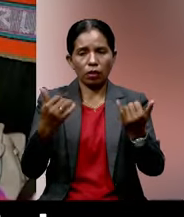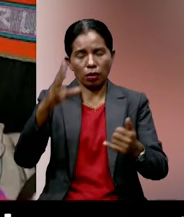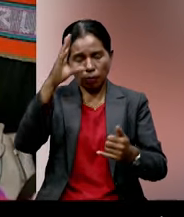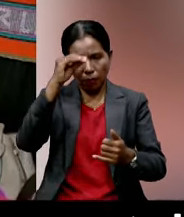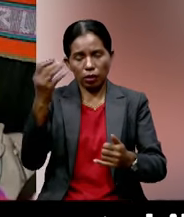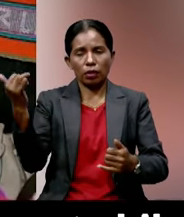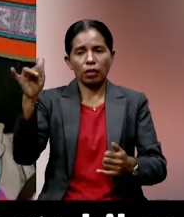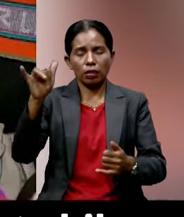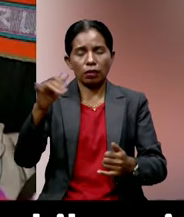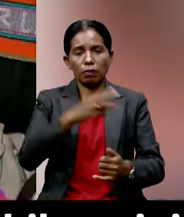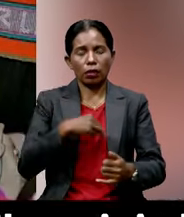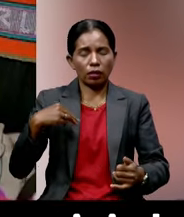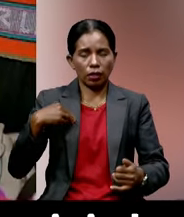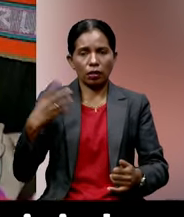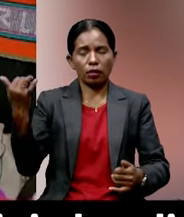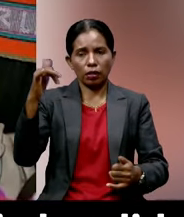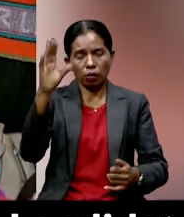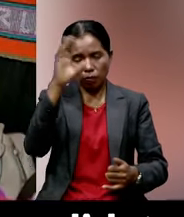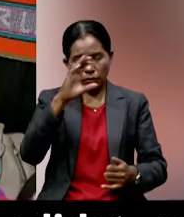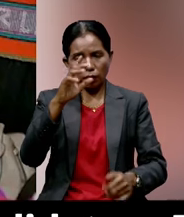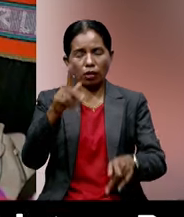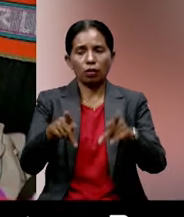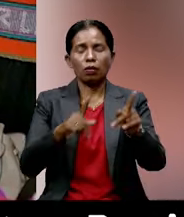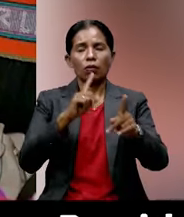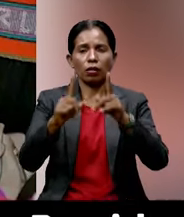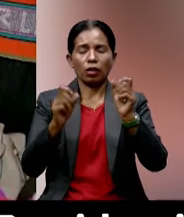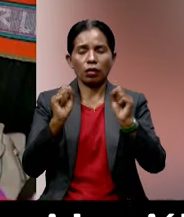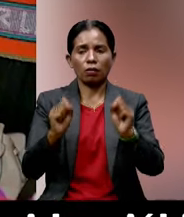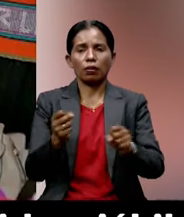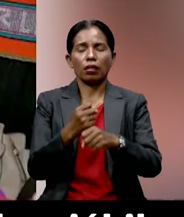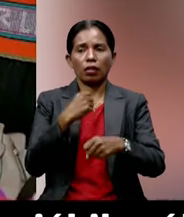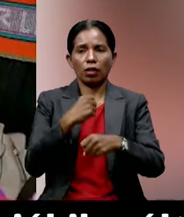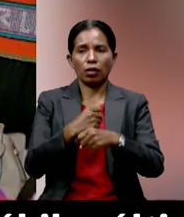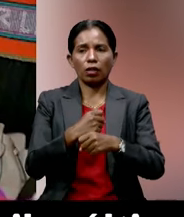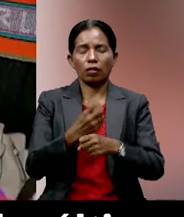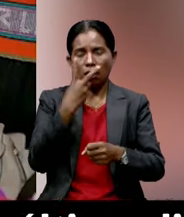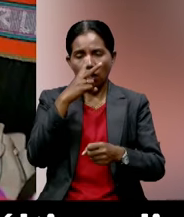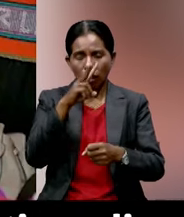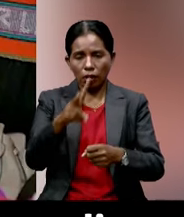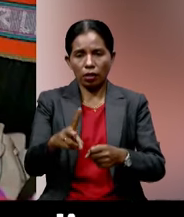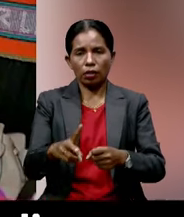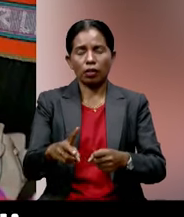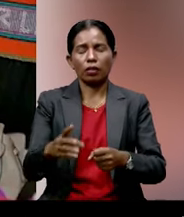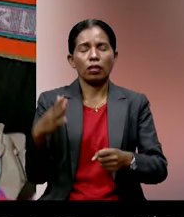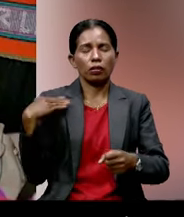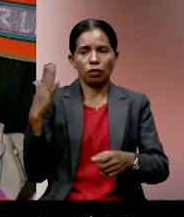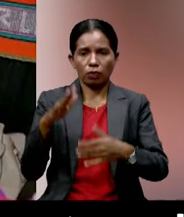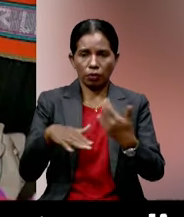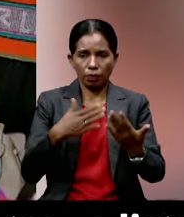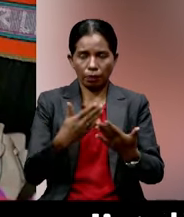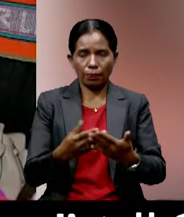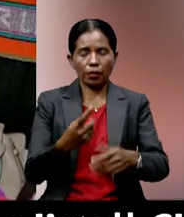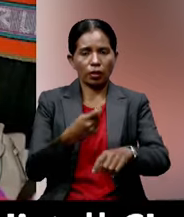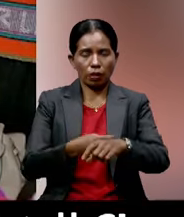Sira e a Leira Fátima, busca a solução, no né? Belehalo, reconciliação entre jovens Sira. No